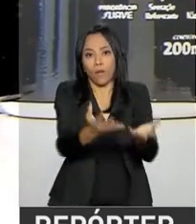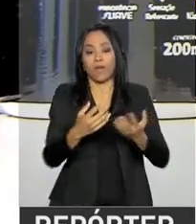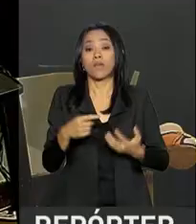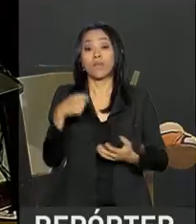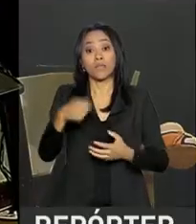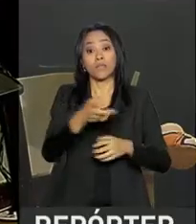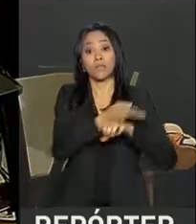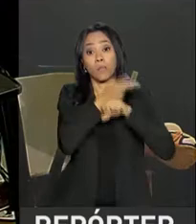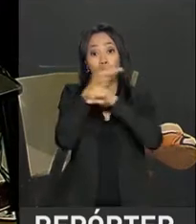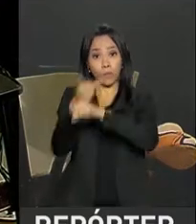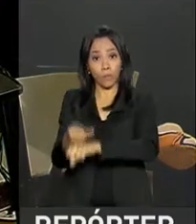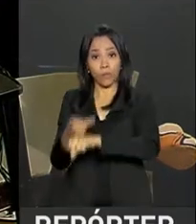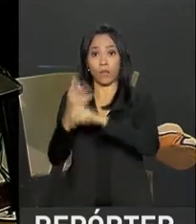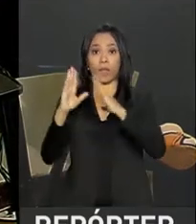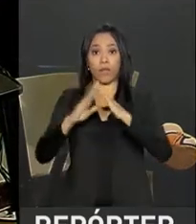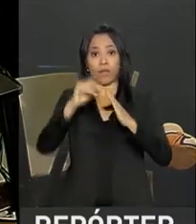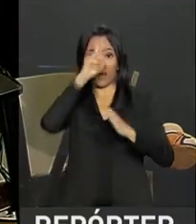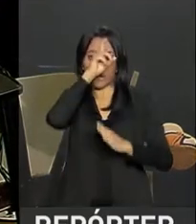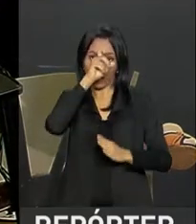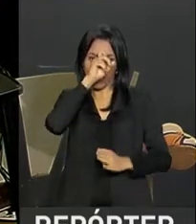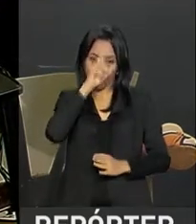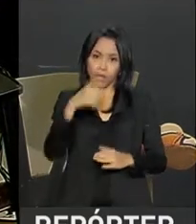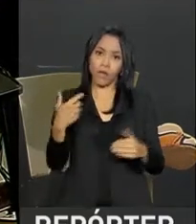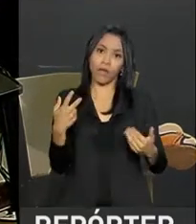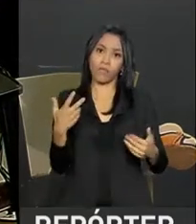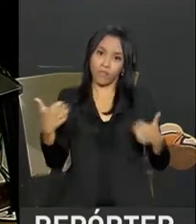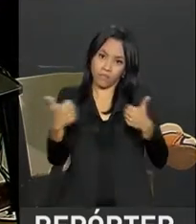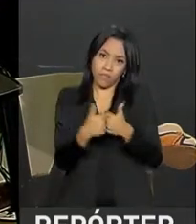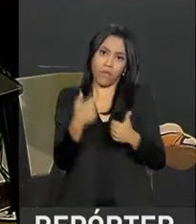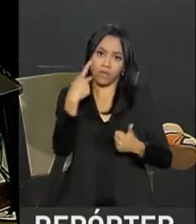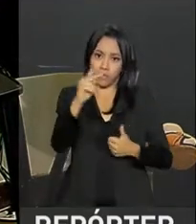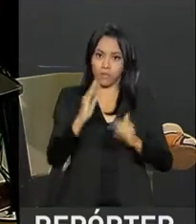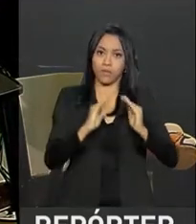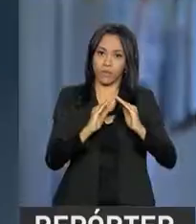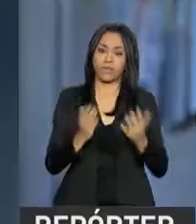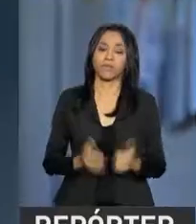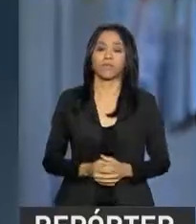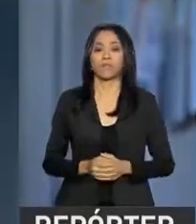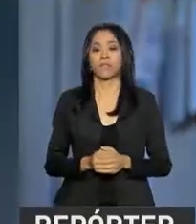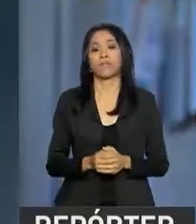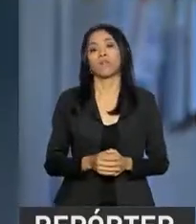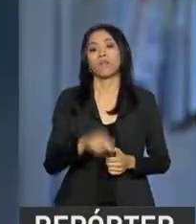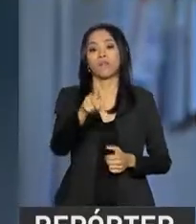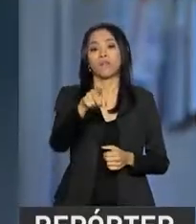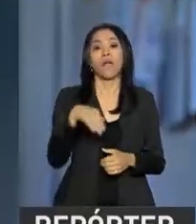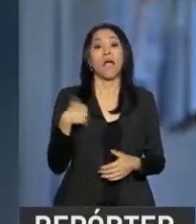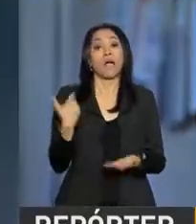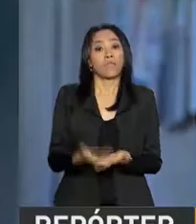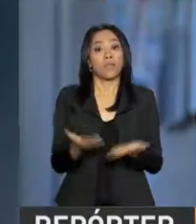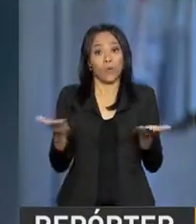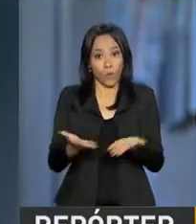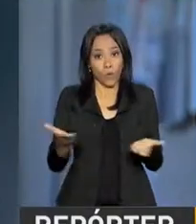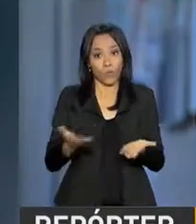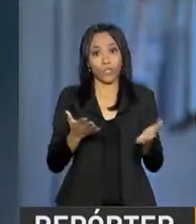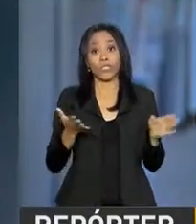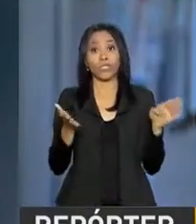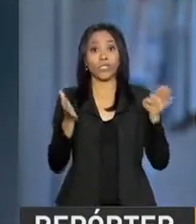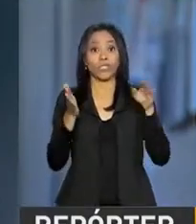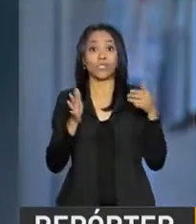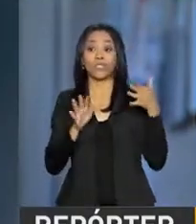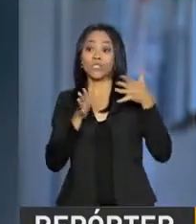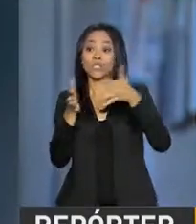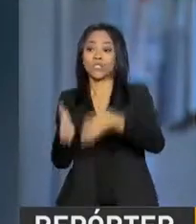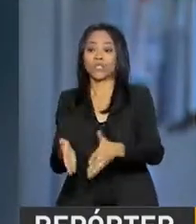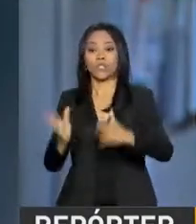procurar um centro ou um posto de saúde que fique perto da sua casa ainda hoje elas chegam na unidade para essas palestras